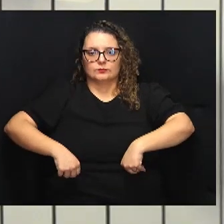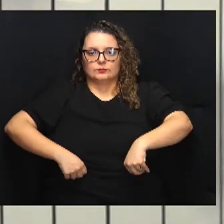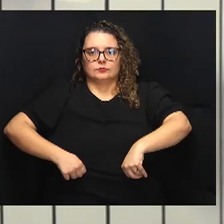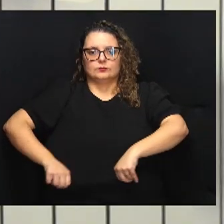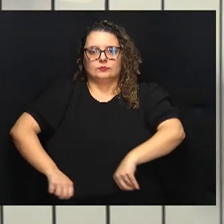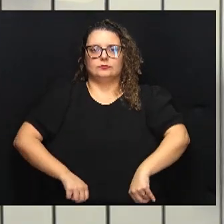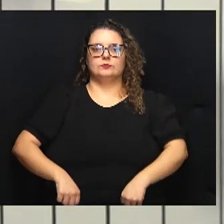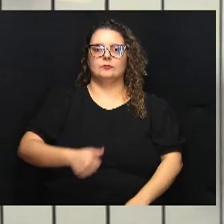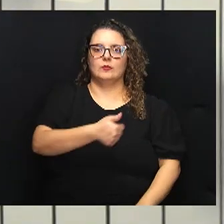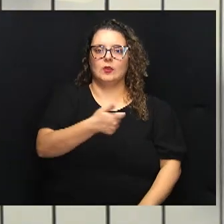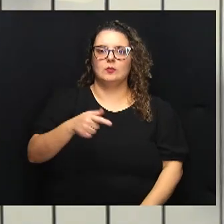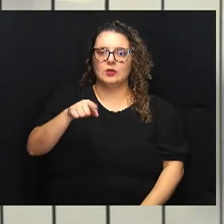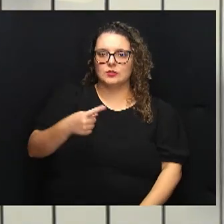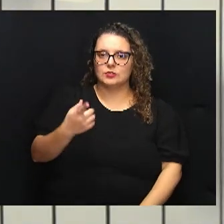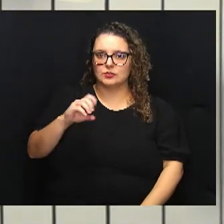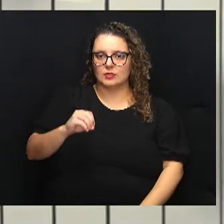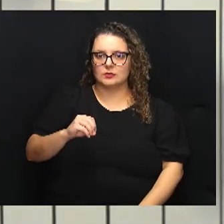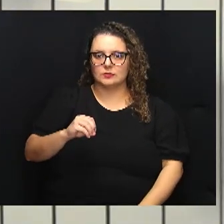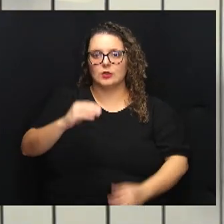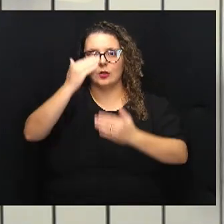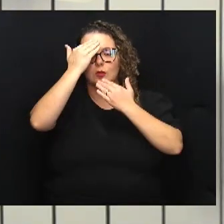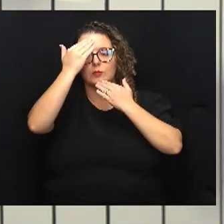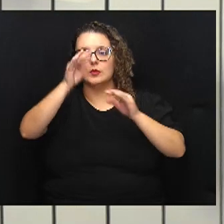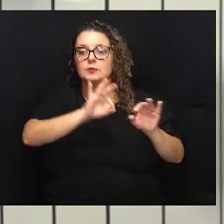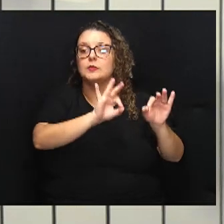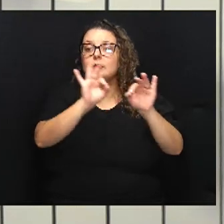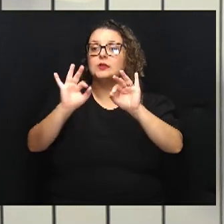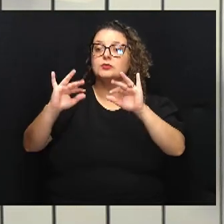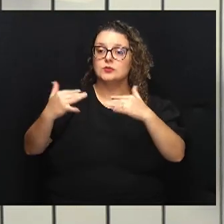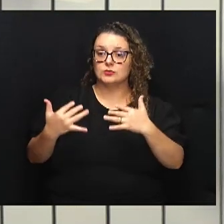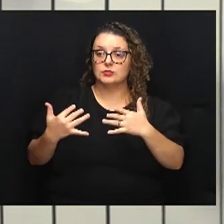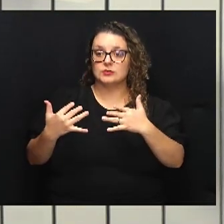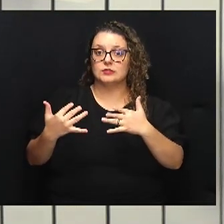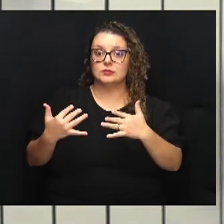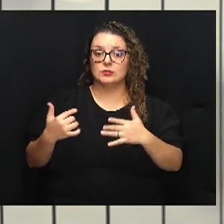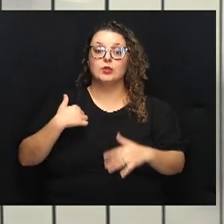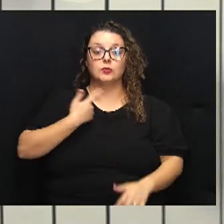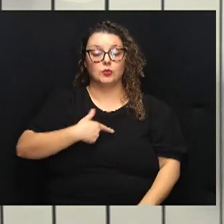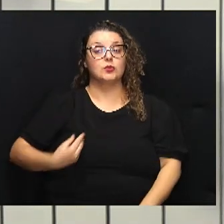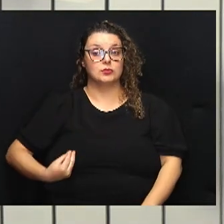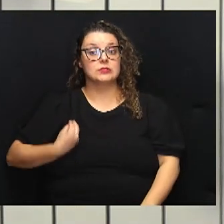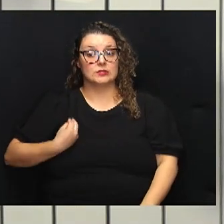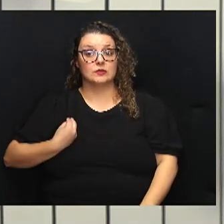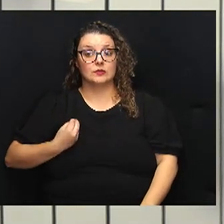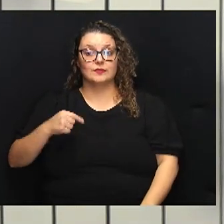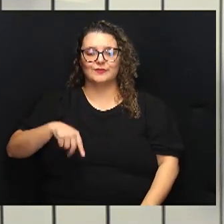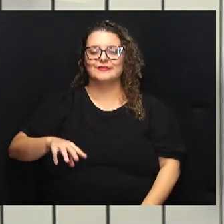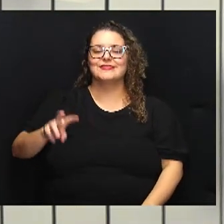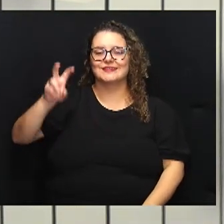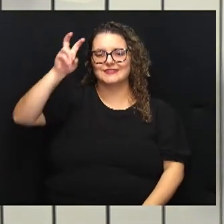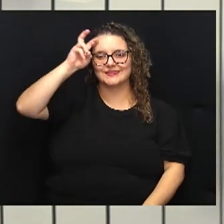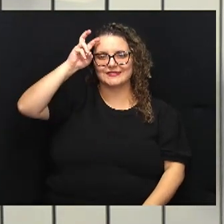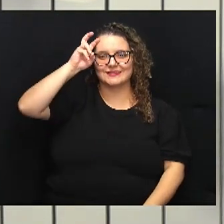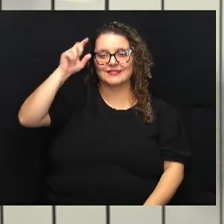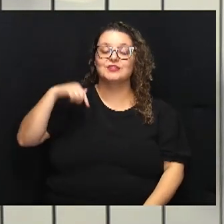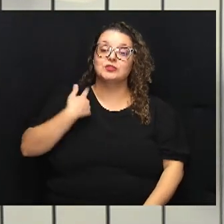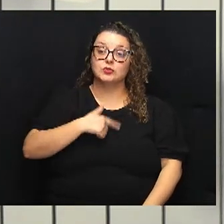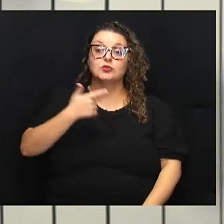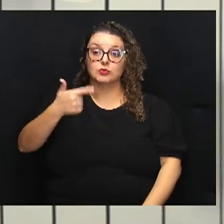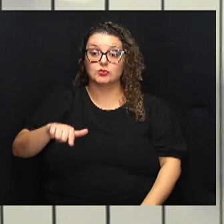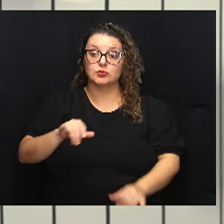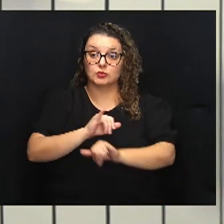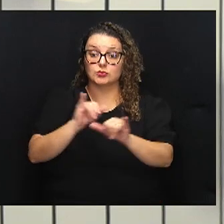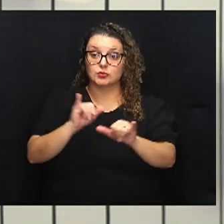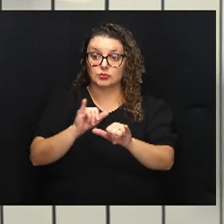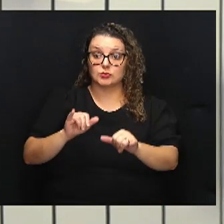12:00 mais 10 minutos. Muito obrigado pela sua companhia, pela sua audiência. Estamos ao vivo nesta quinta-feira. A gente segue aqui com as